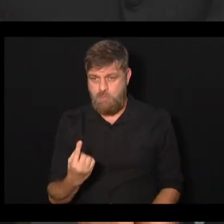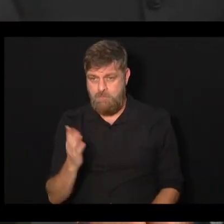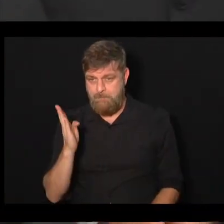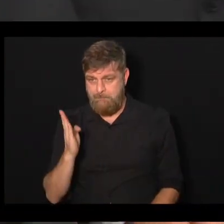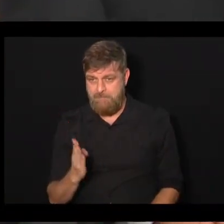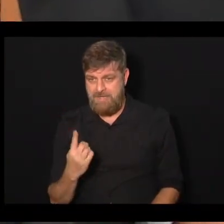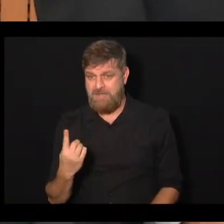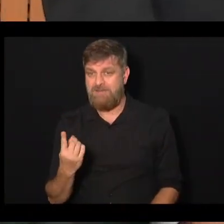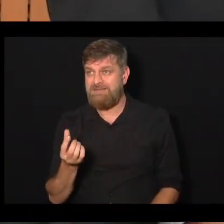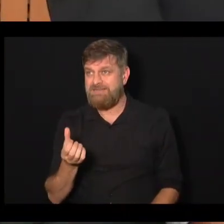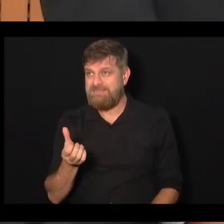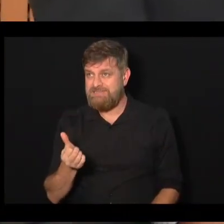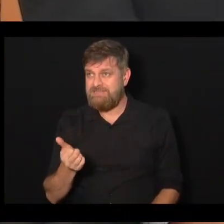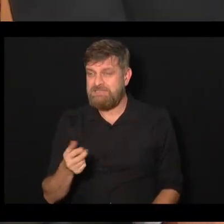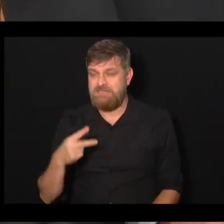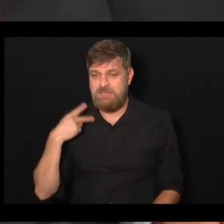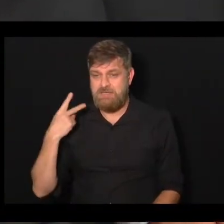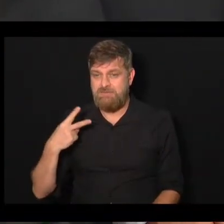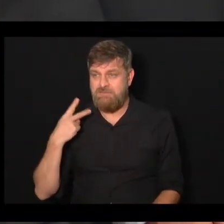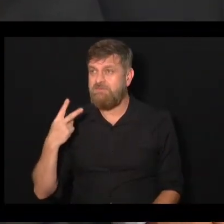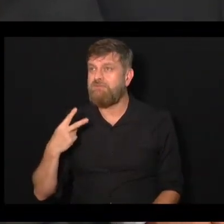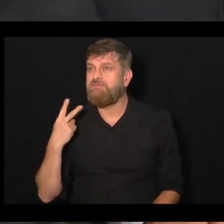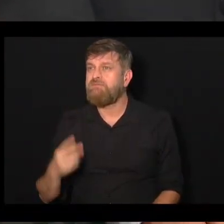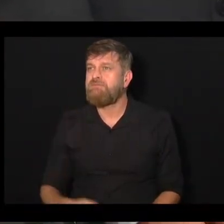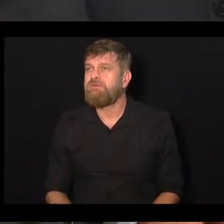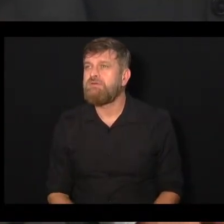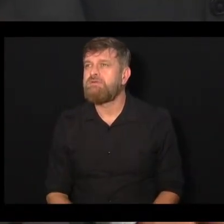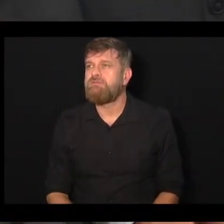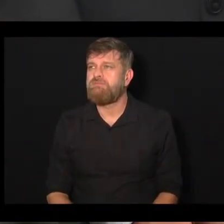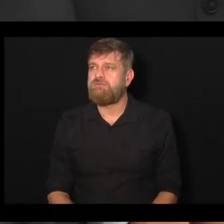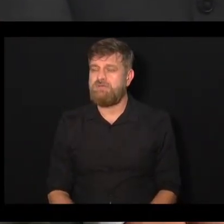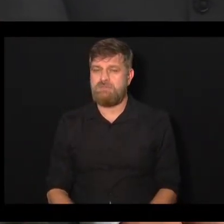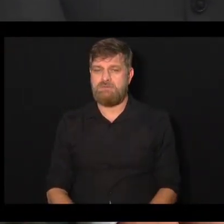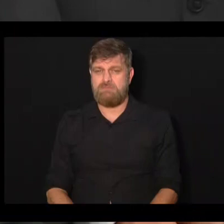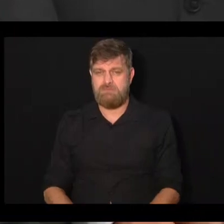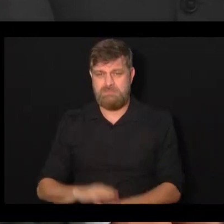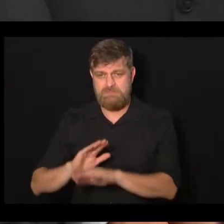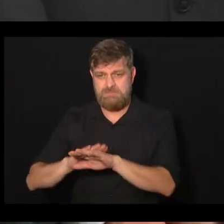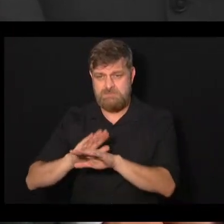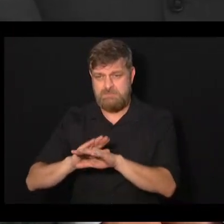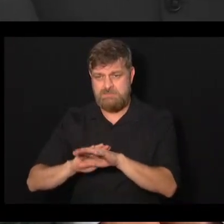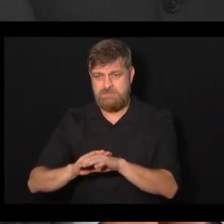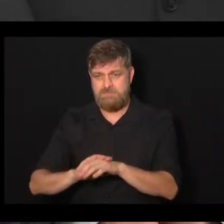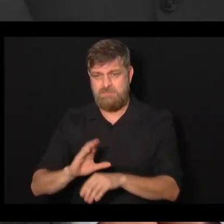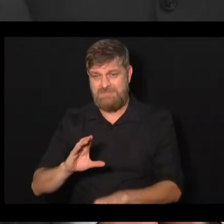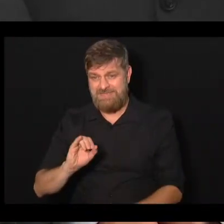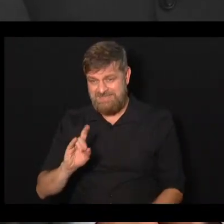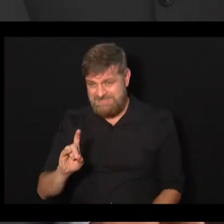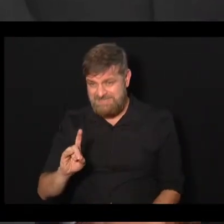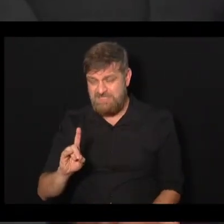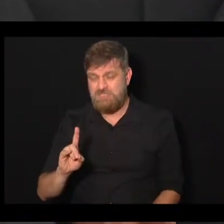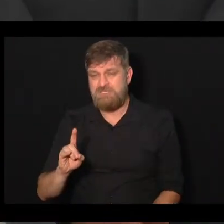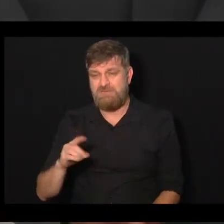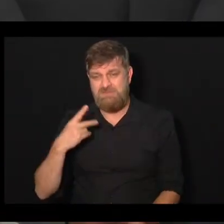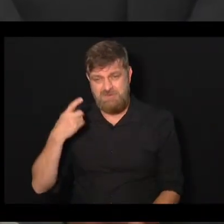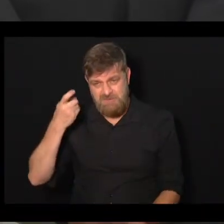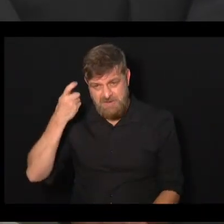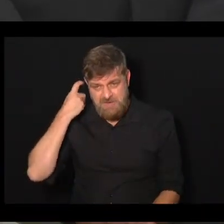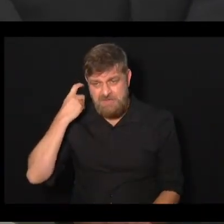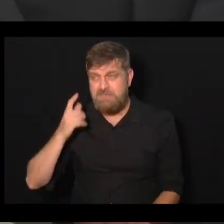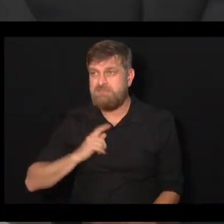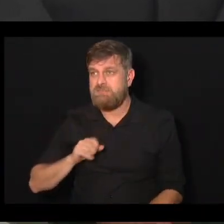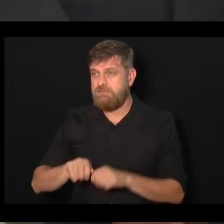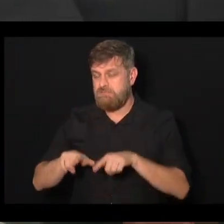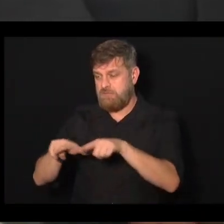legislativo 111-16, processo 222-184. De autoria do senhor vereador Cid Ferreira, que concede título cidadão campineiro